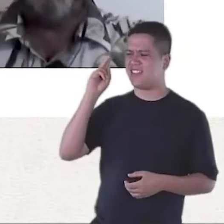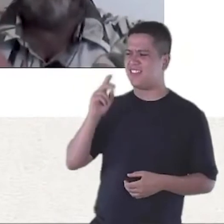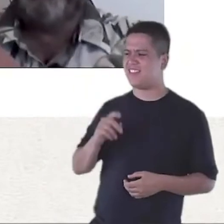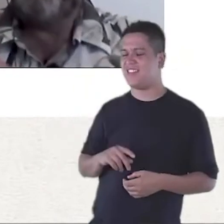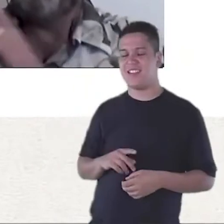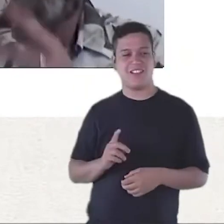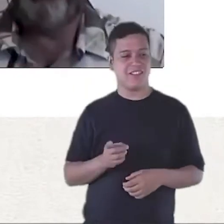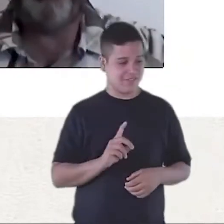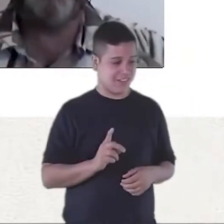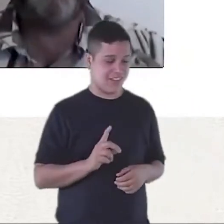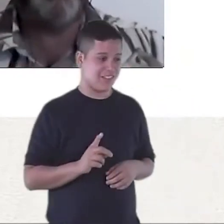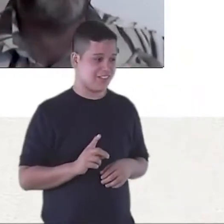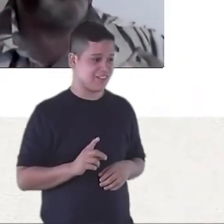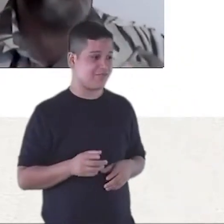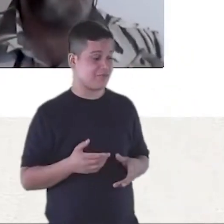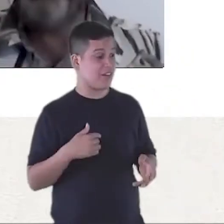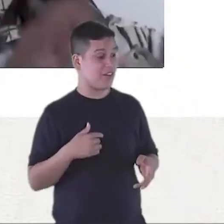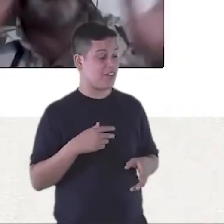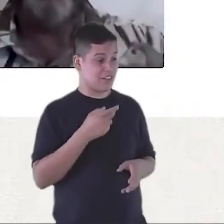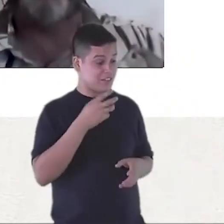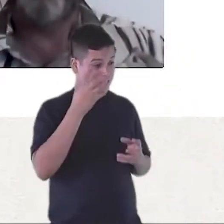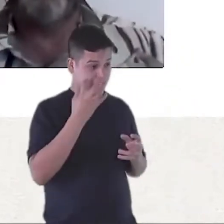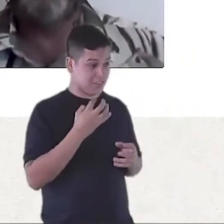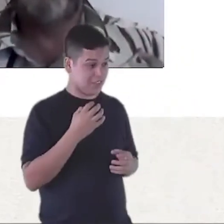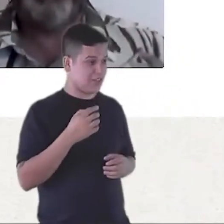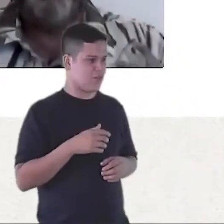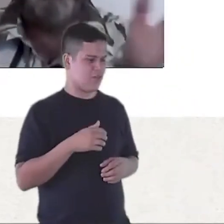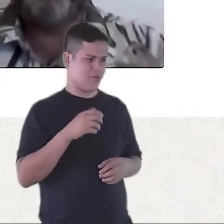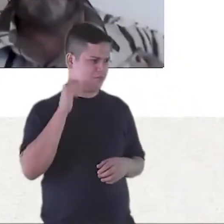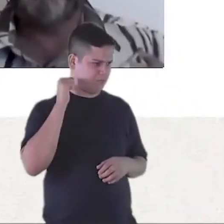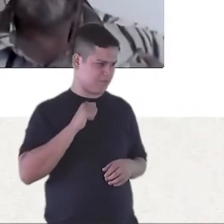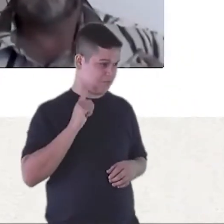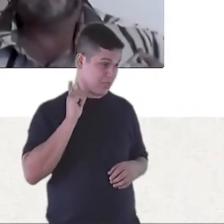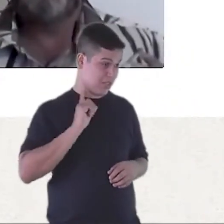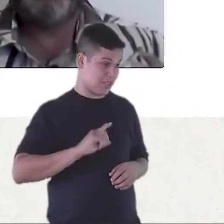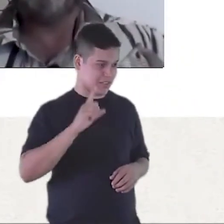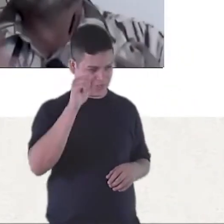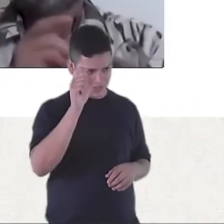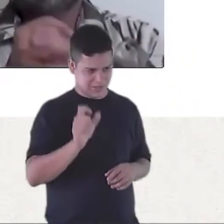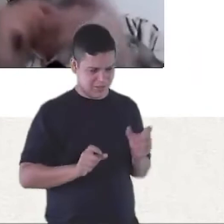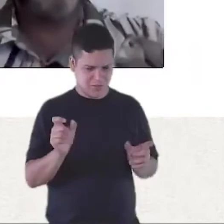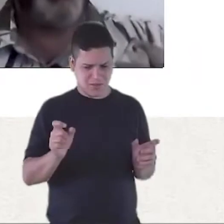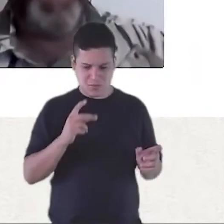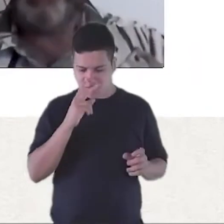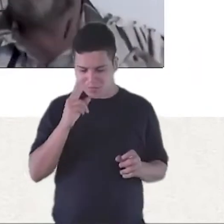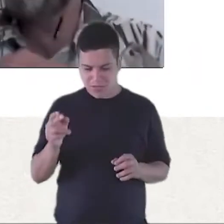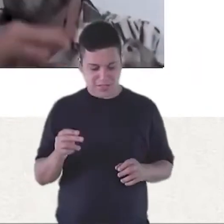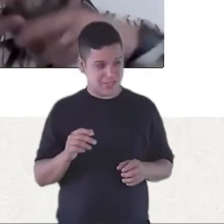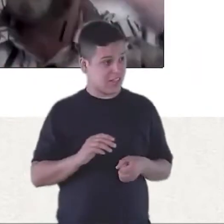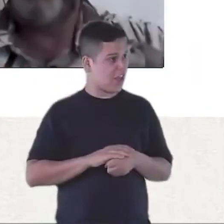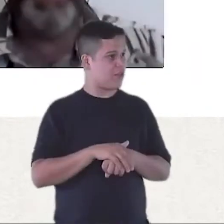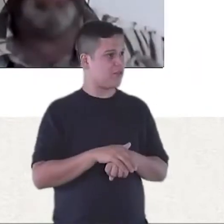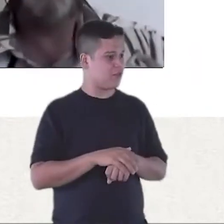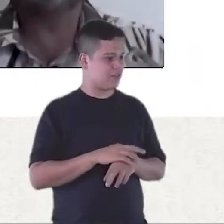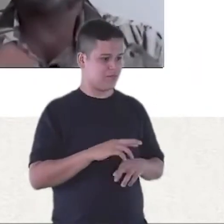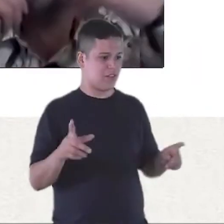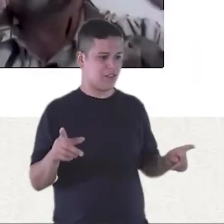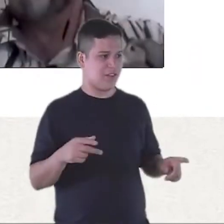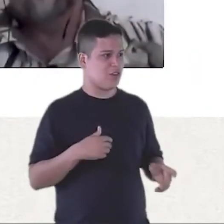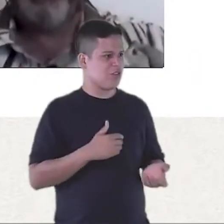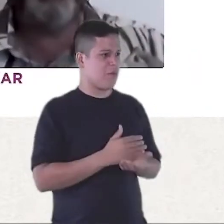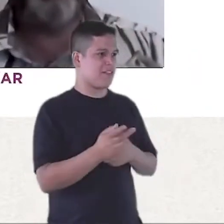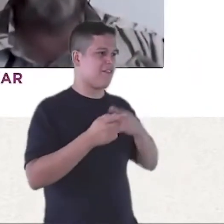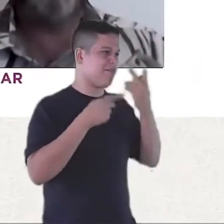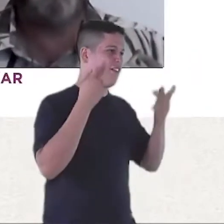é uma paisana no dia, não é que sai de noite, é outro. É outro. É, fica mais loquaz, fica mais faladeiro,